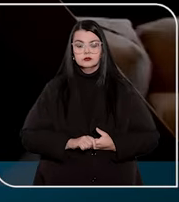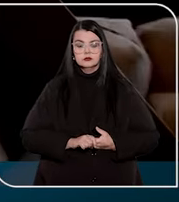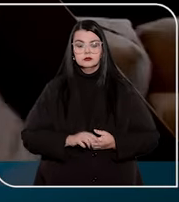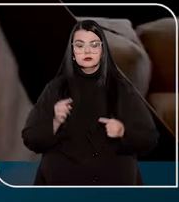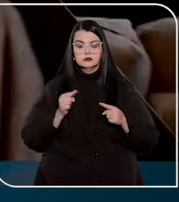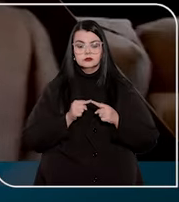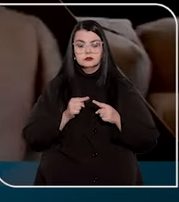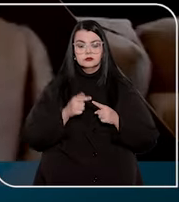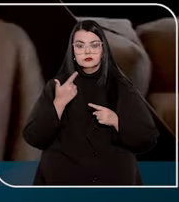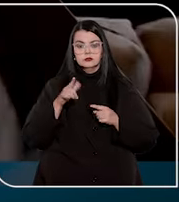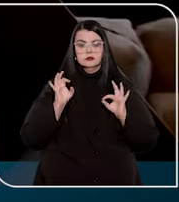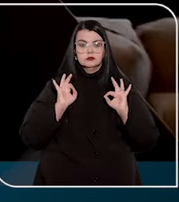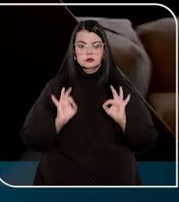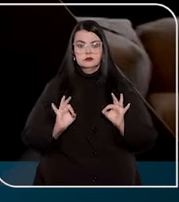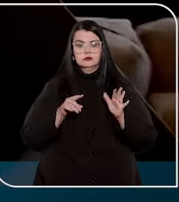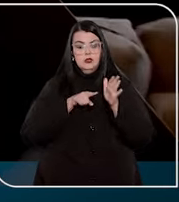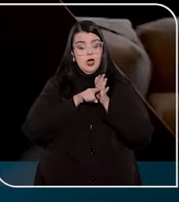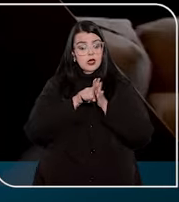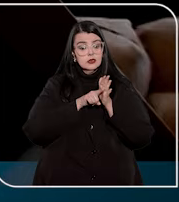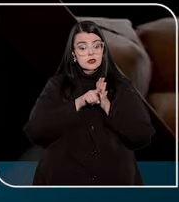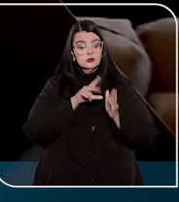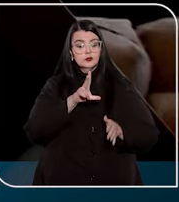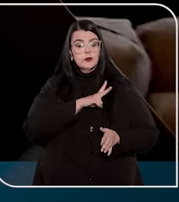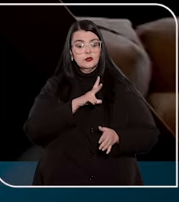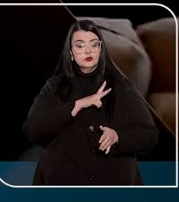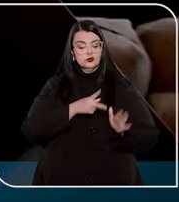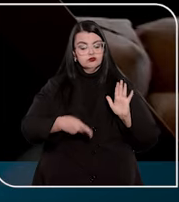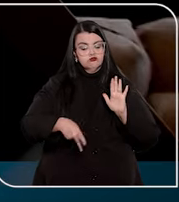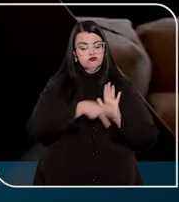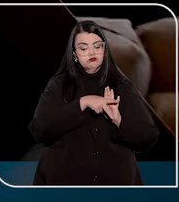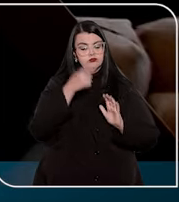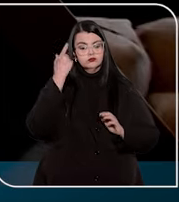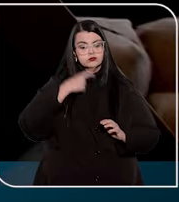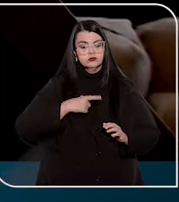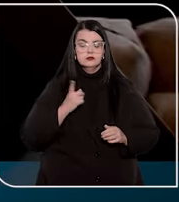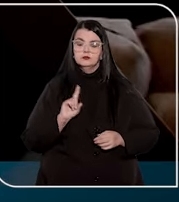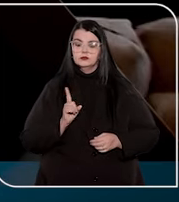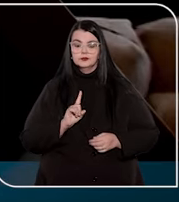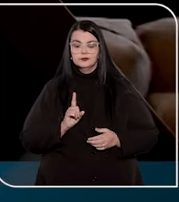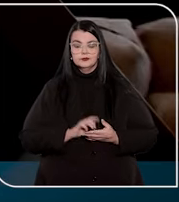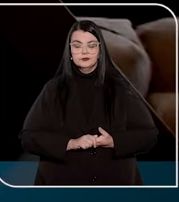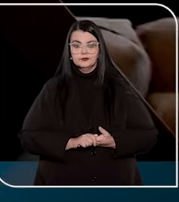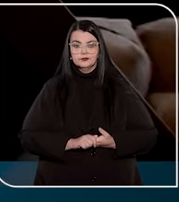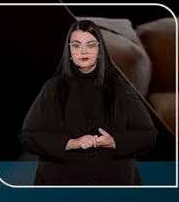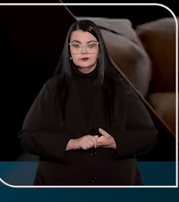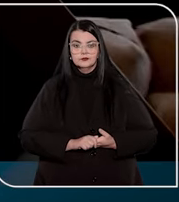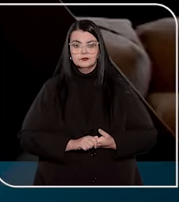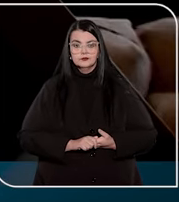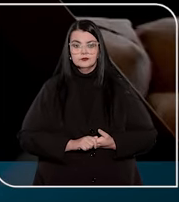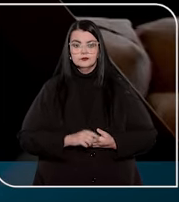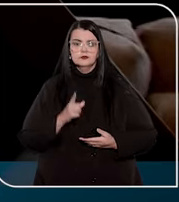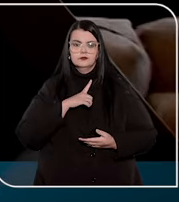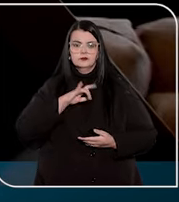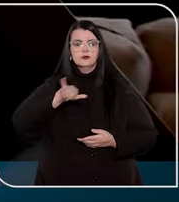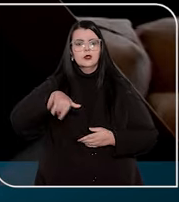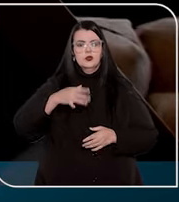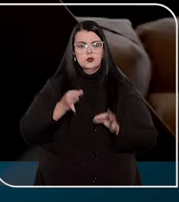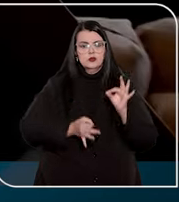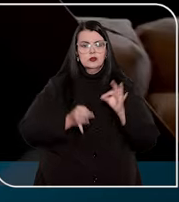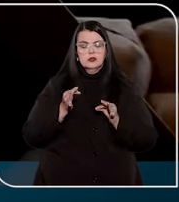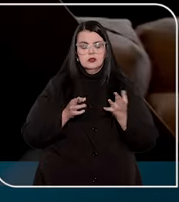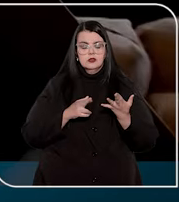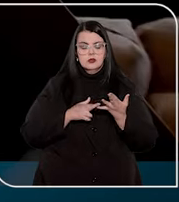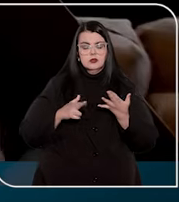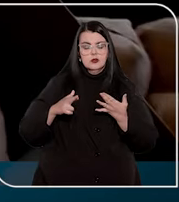coisa efetiva, isso aí eu estou fazendo uma análise muito particular minha, assim, não estou indo em algo jurisprudencial. Eu acho que no julgamento do